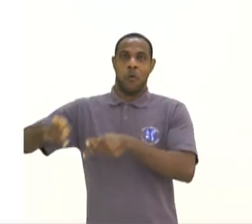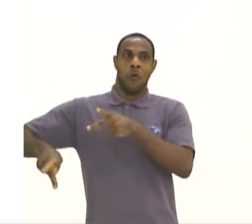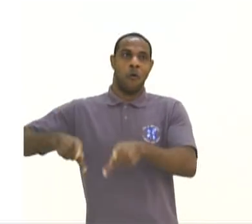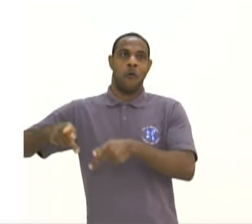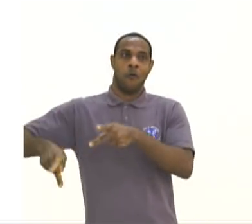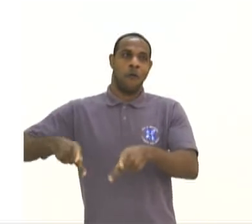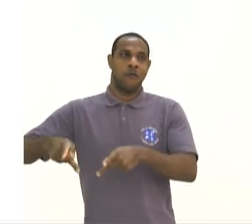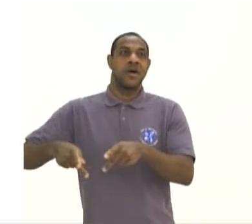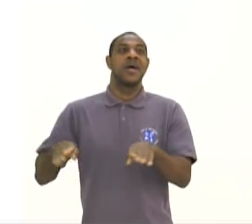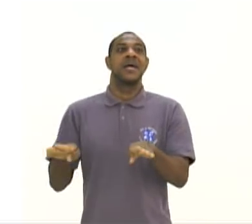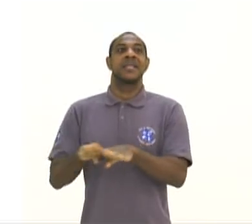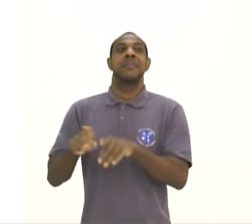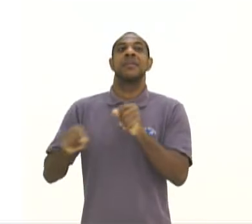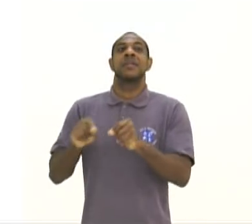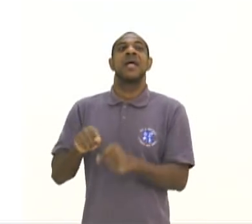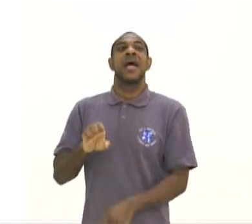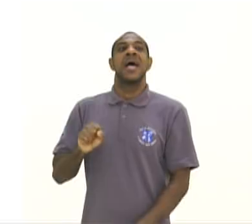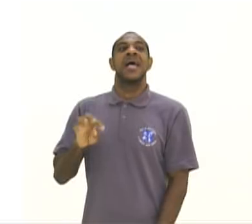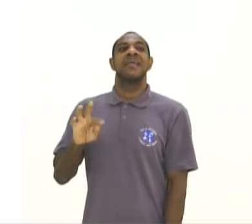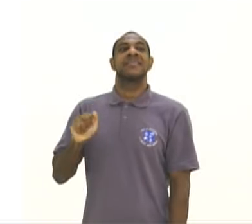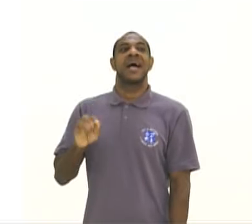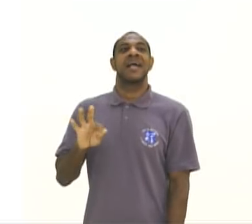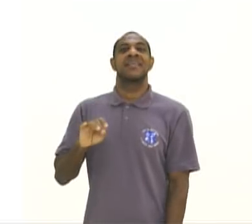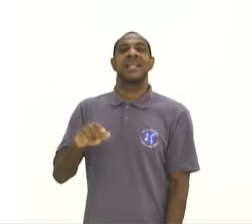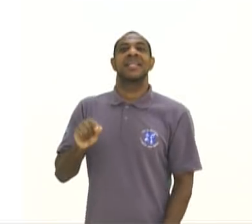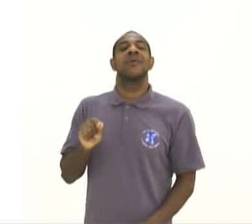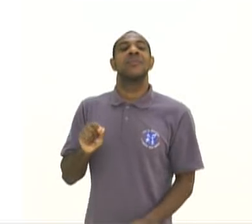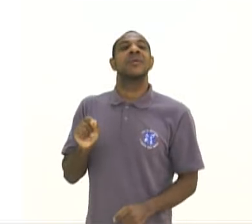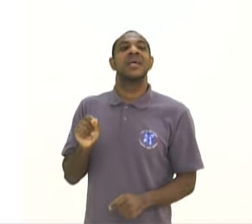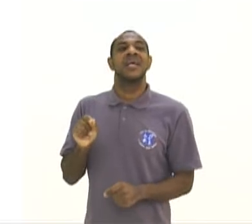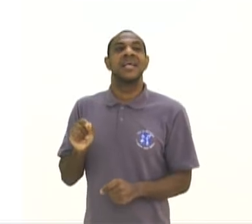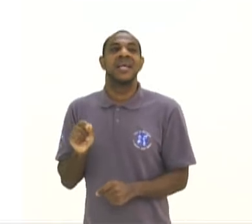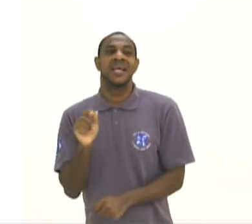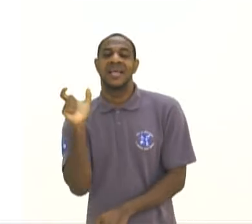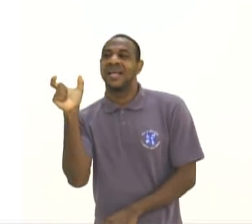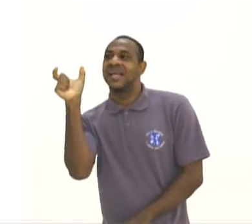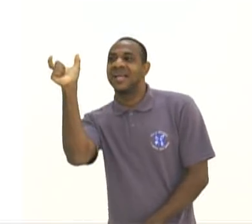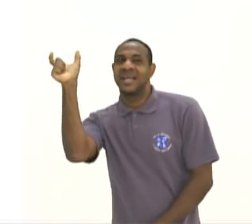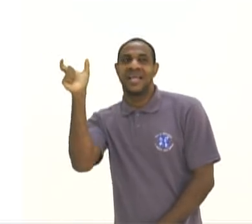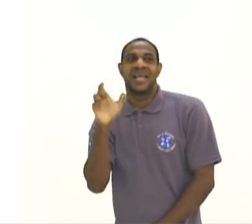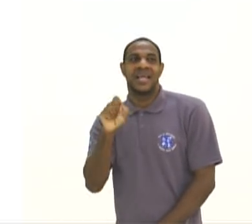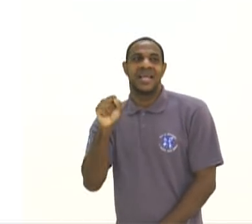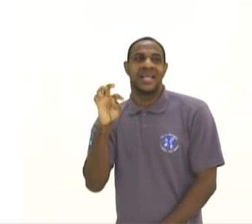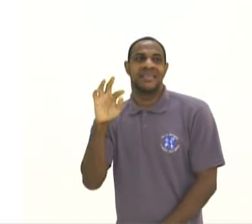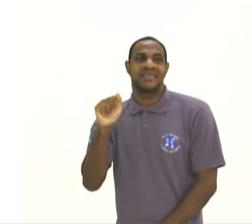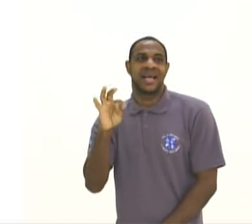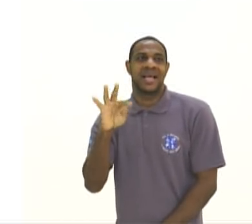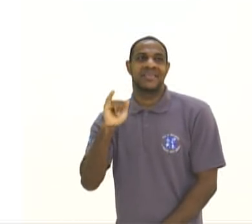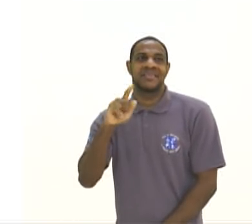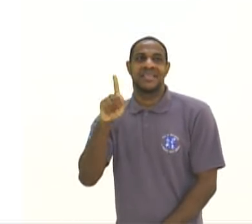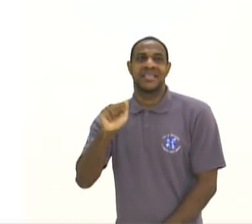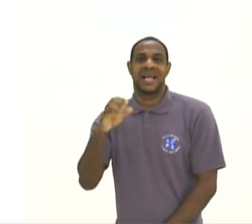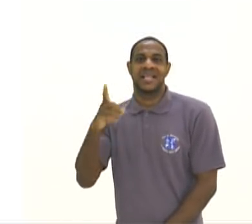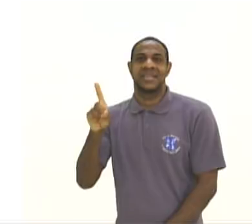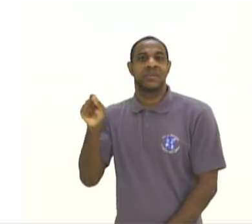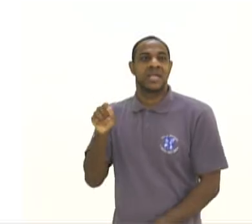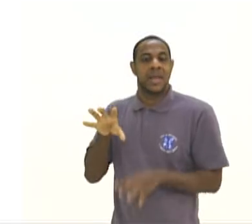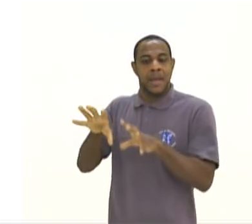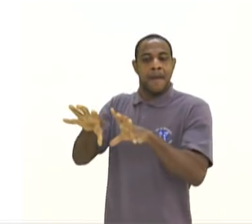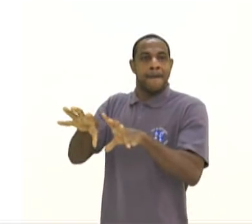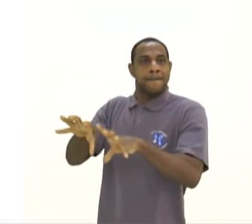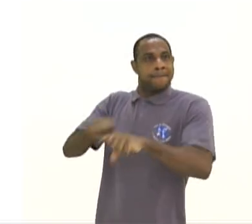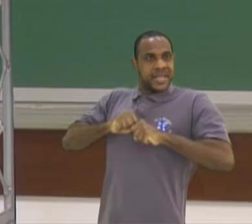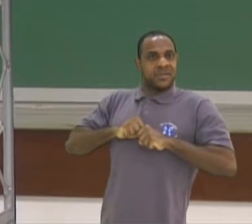na estatização da economia. Lembra desse conceito lá desde a Revolução Russa? O governo passando a